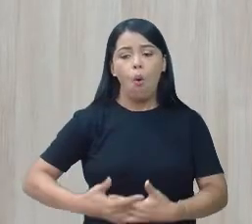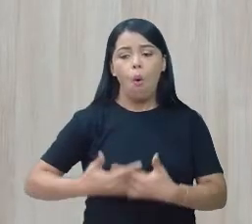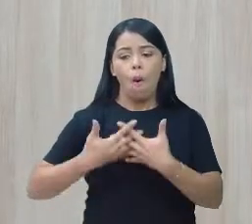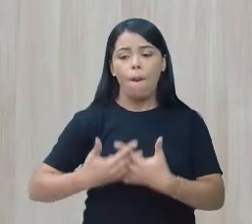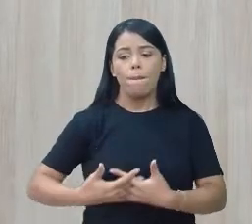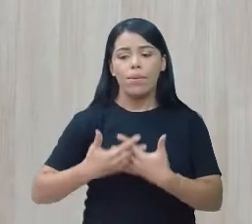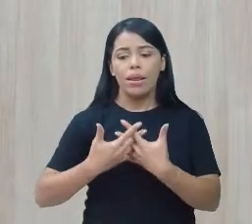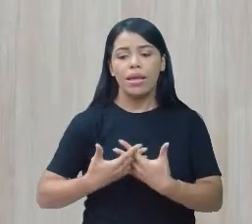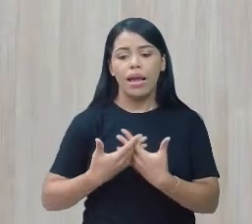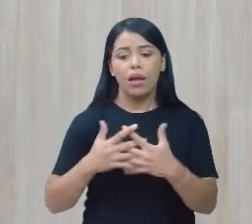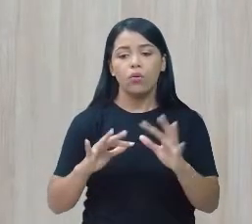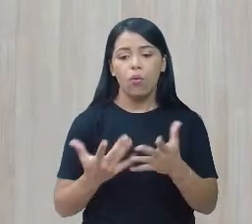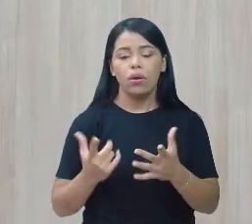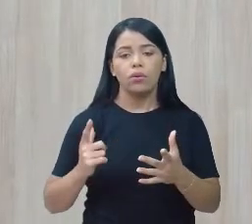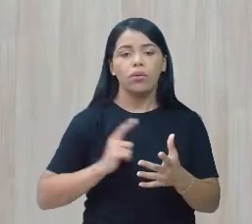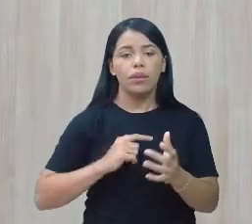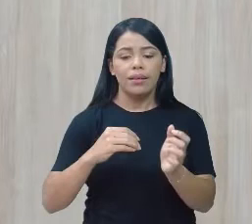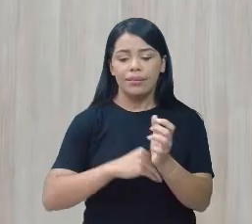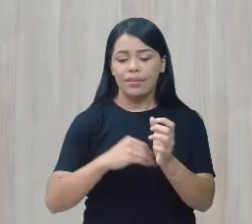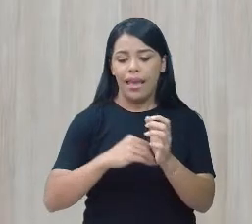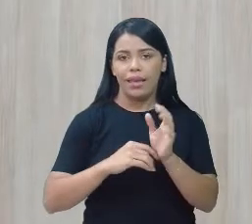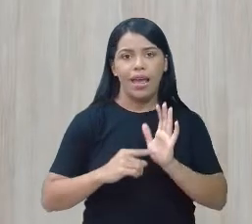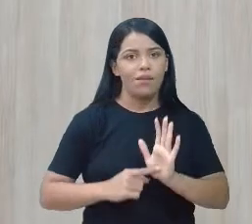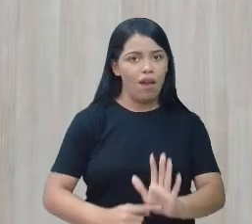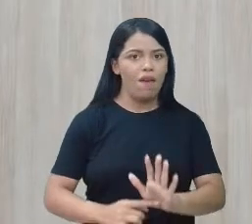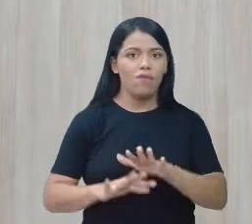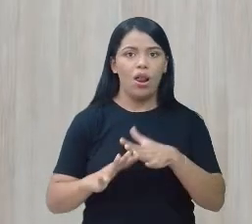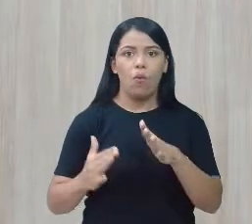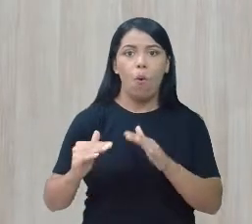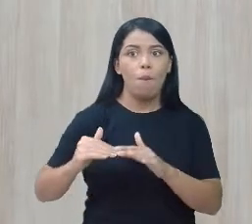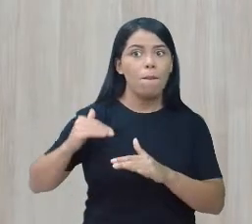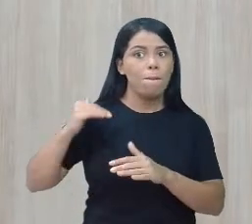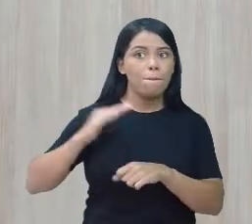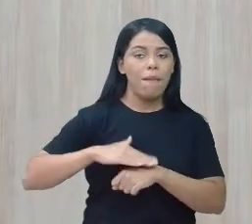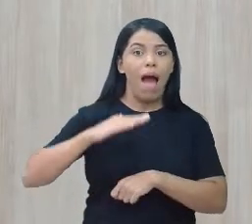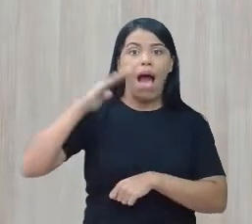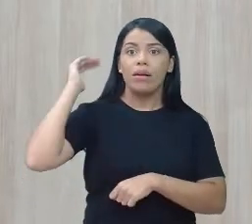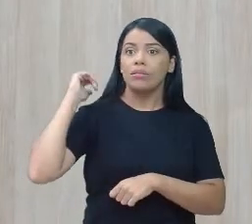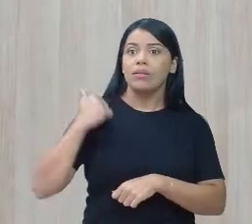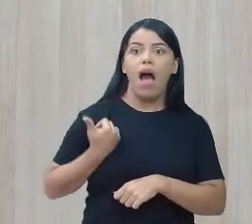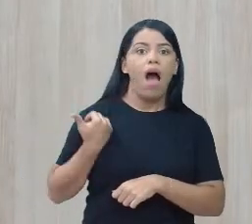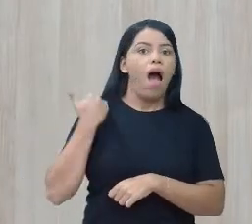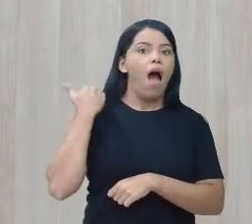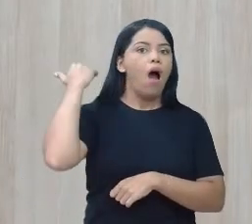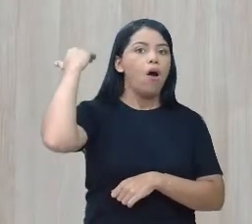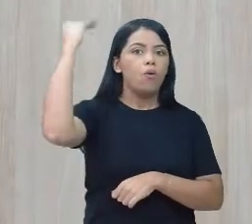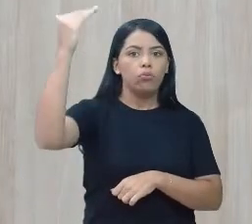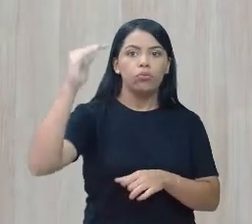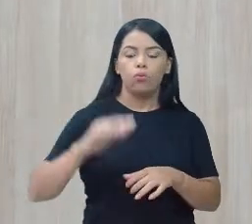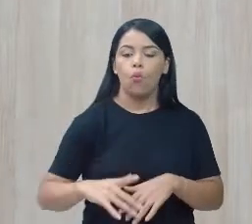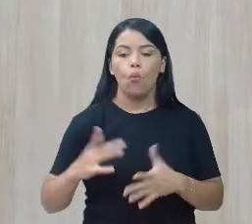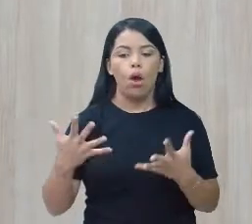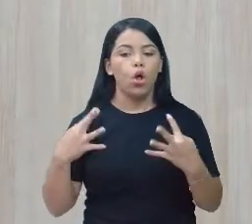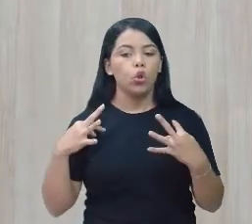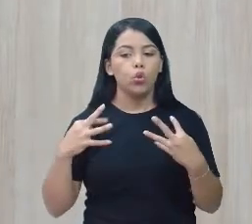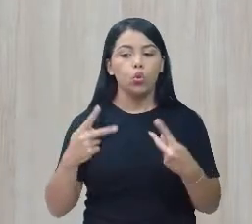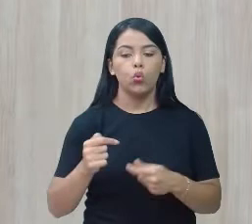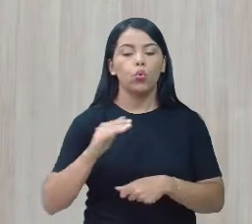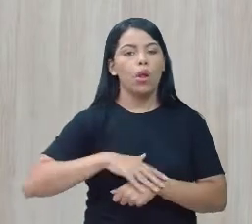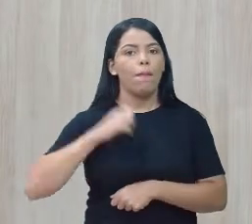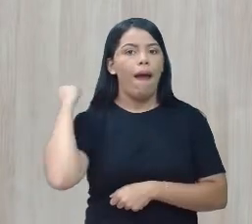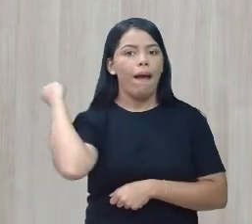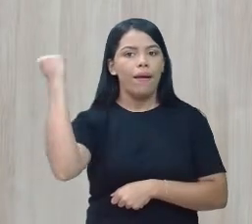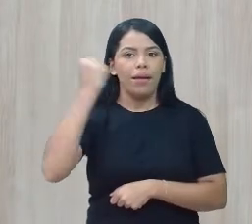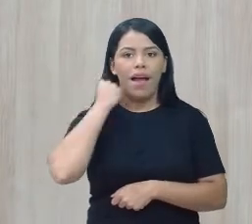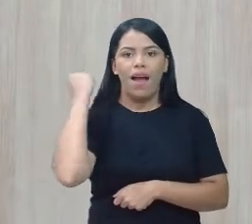revelam, então é um momento de ápice, ou seja, a ação é mais grave e tudo é mais latente